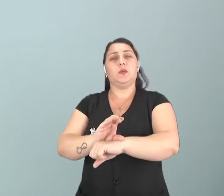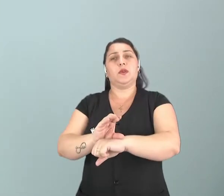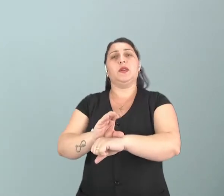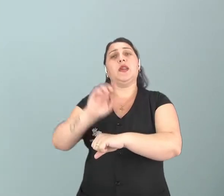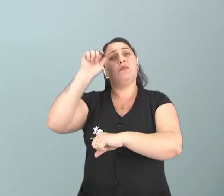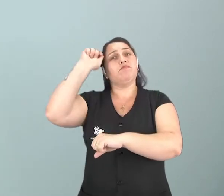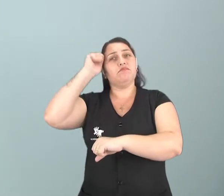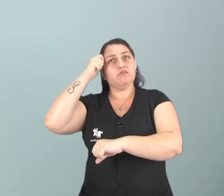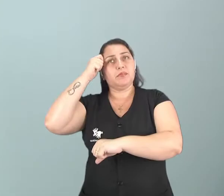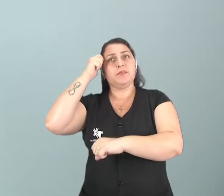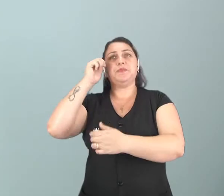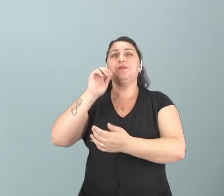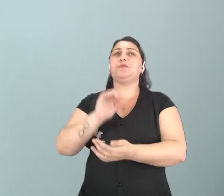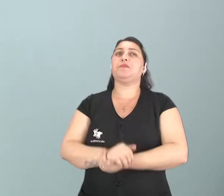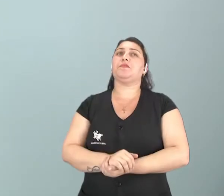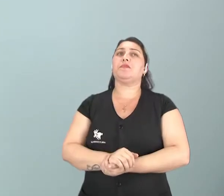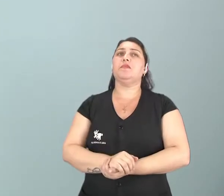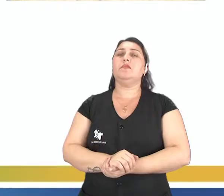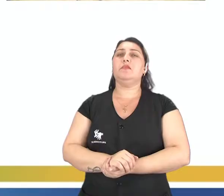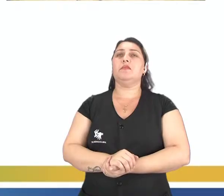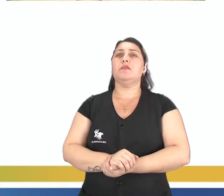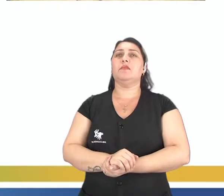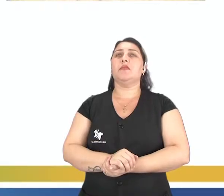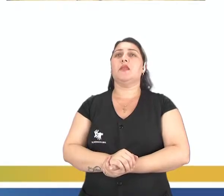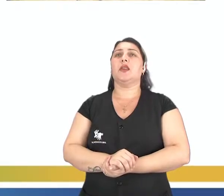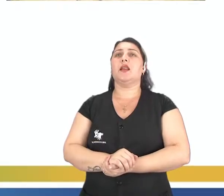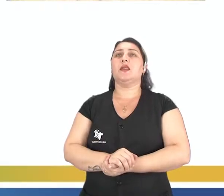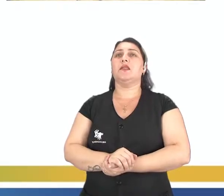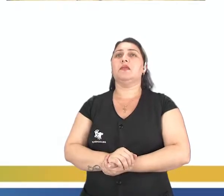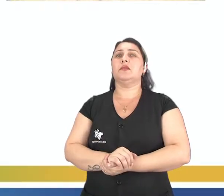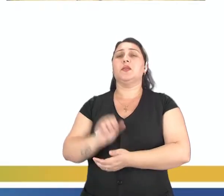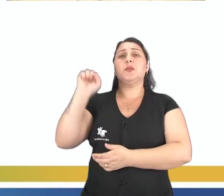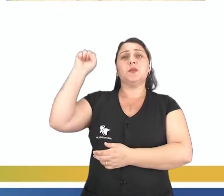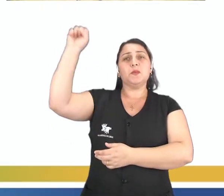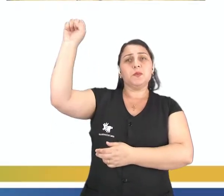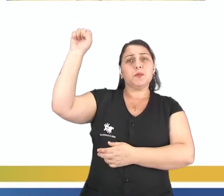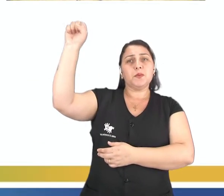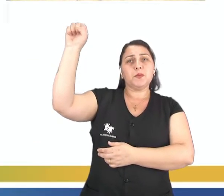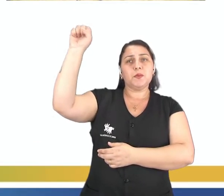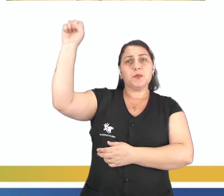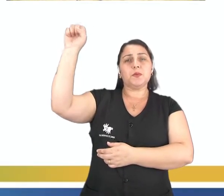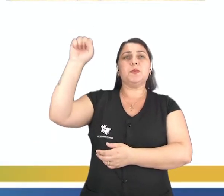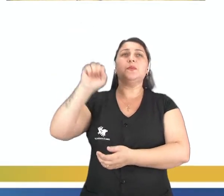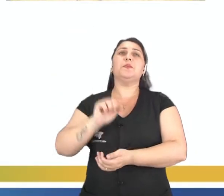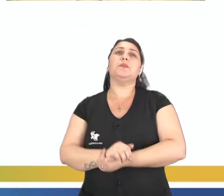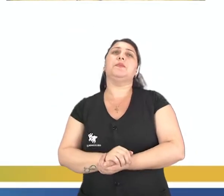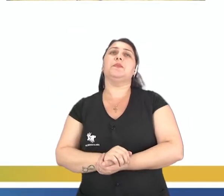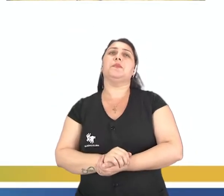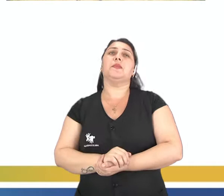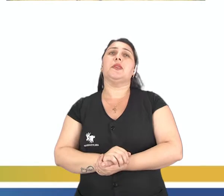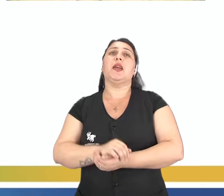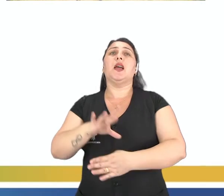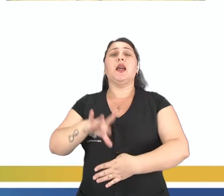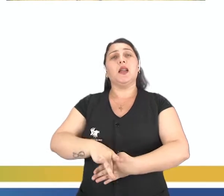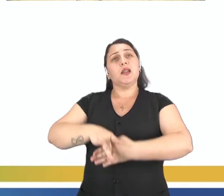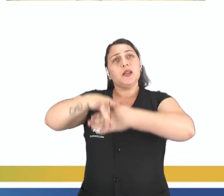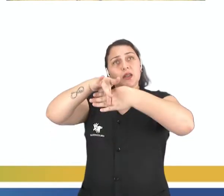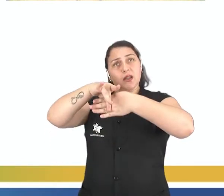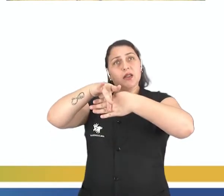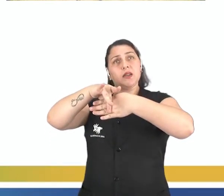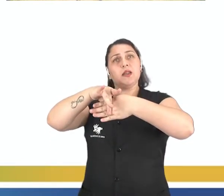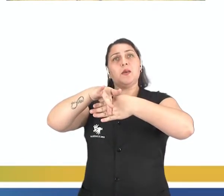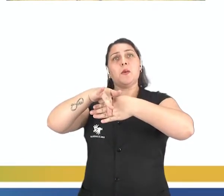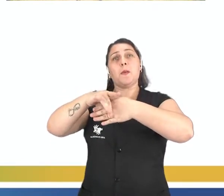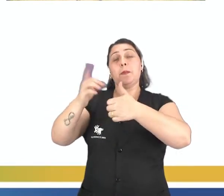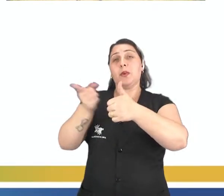é negra. Vamos para o próximo. Ele se chama Nelson Mandela. Ele é líder ativista,